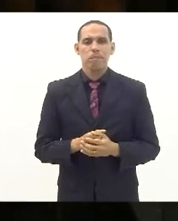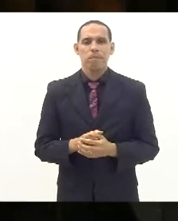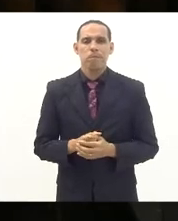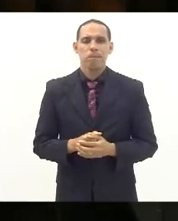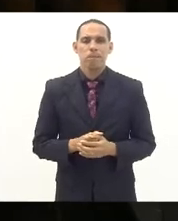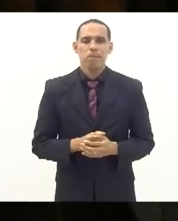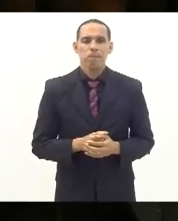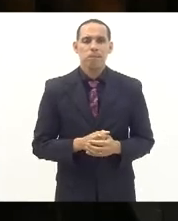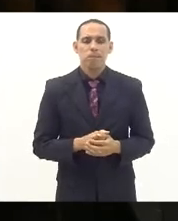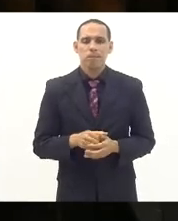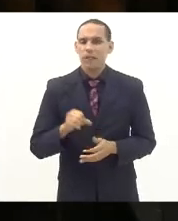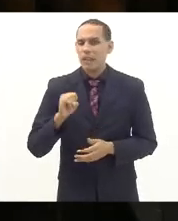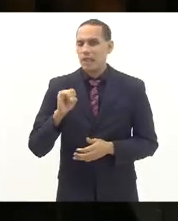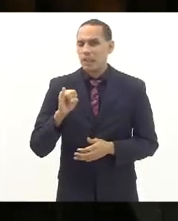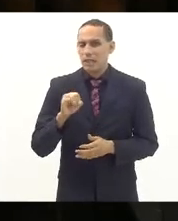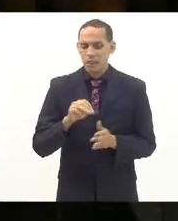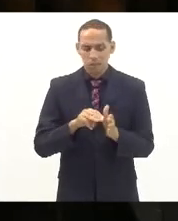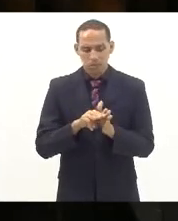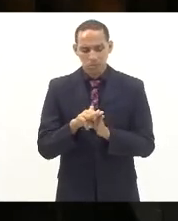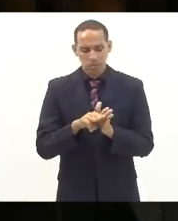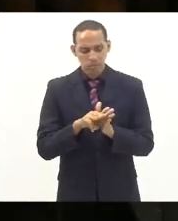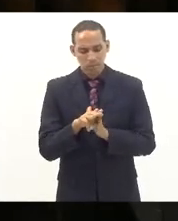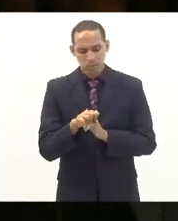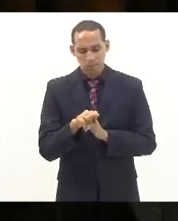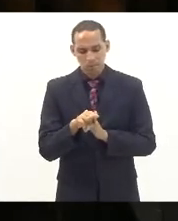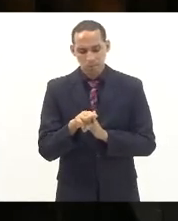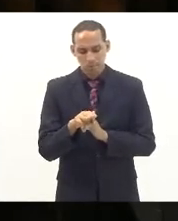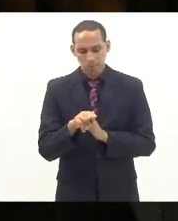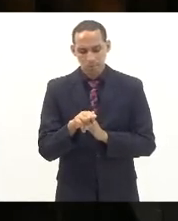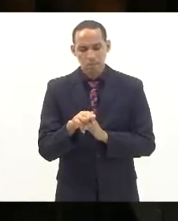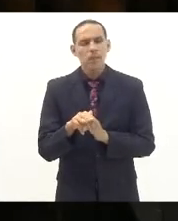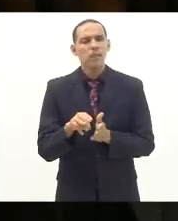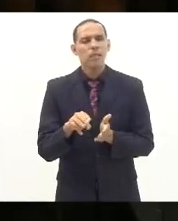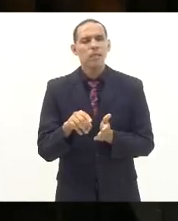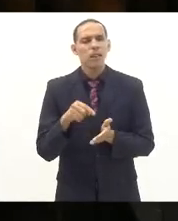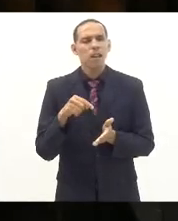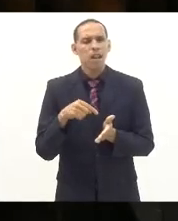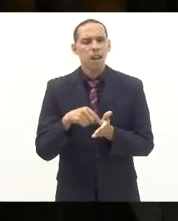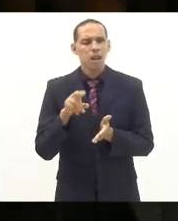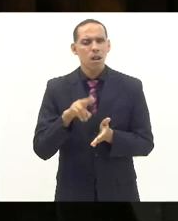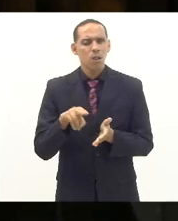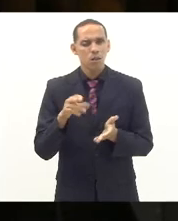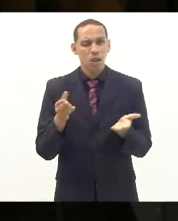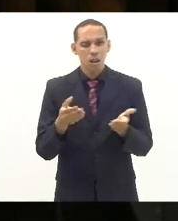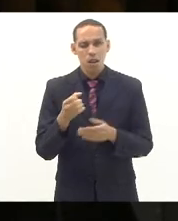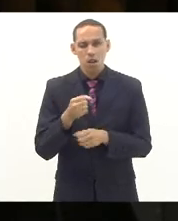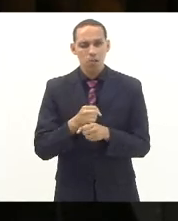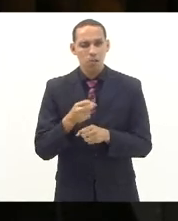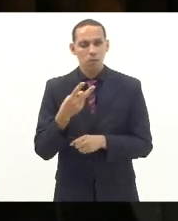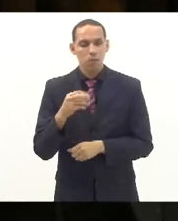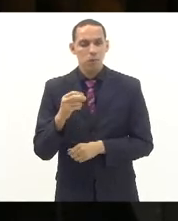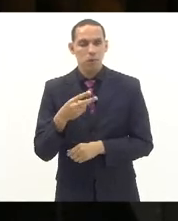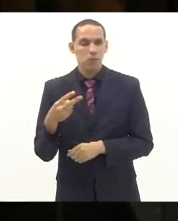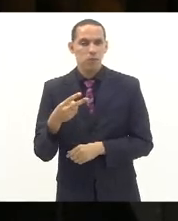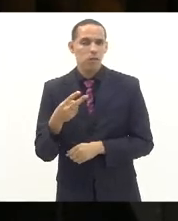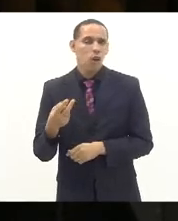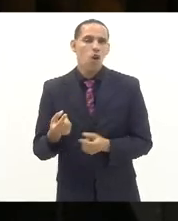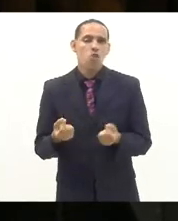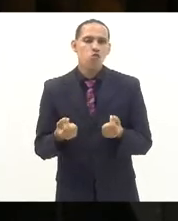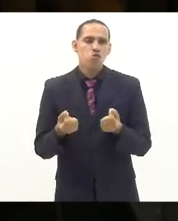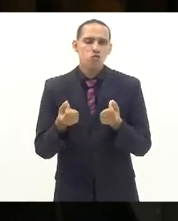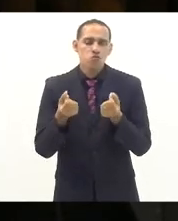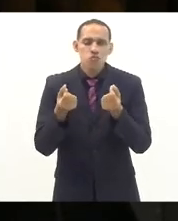em cima dessa metodologia em 2022 a renúncia de